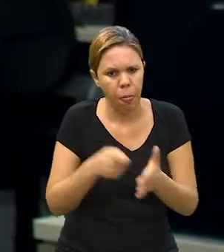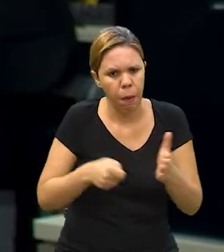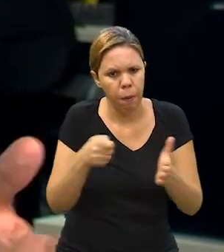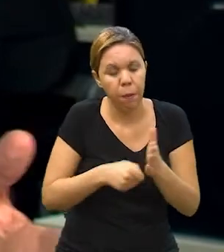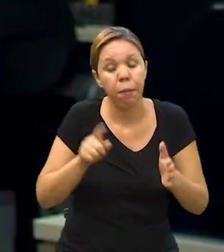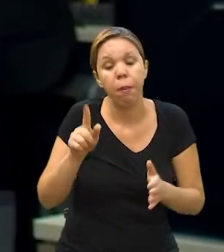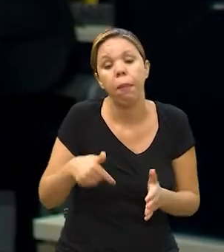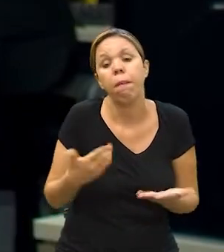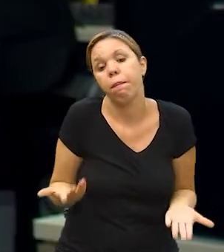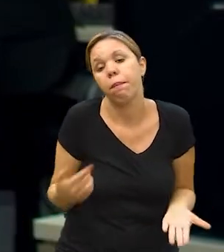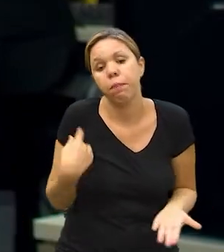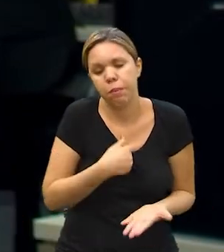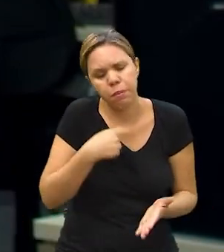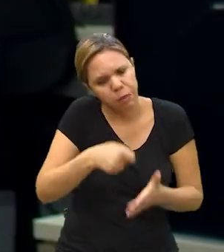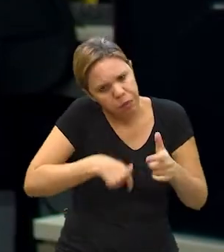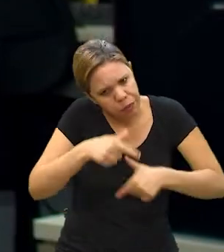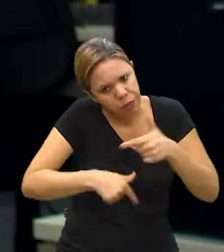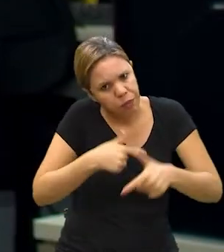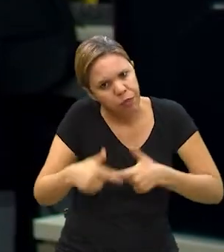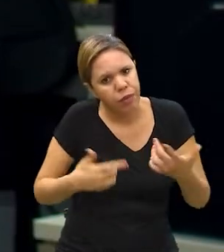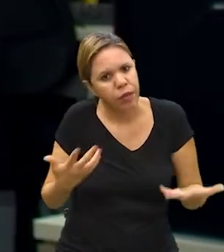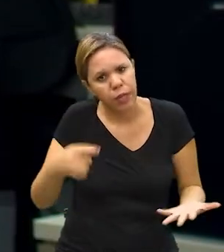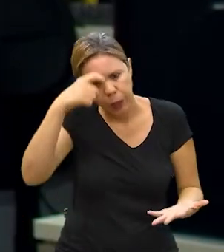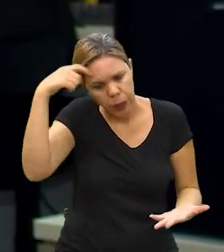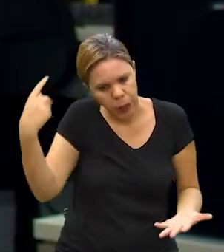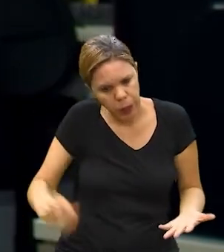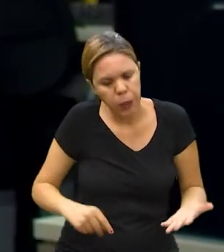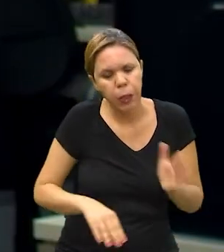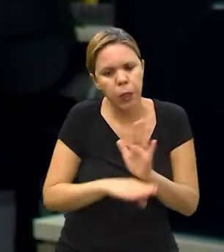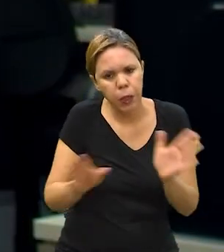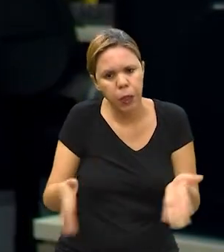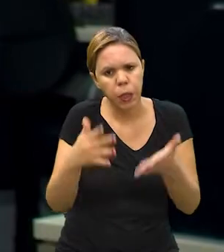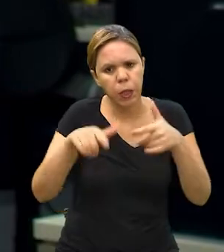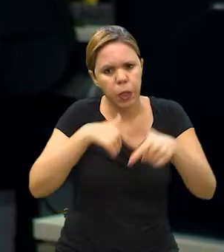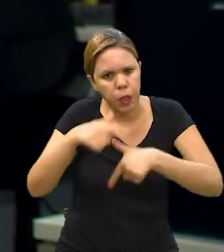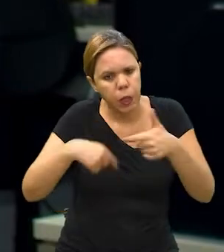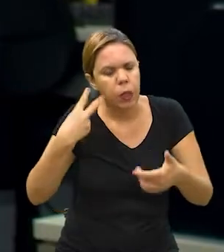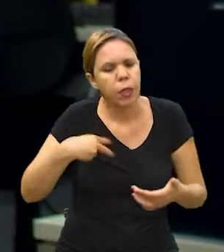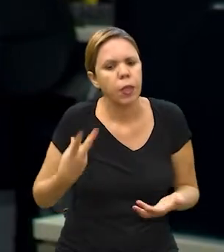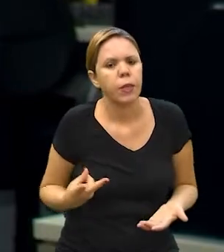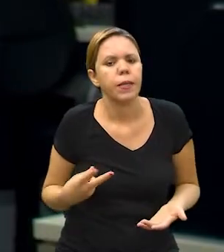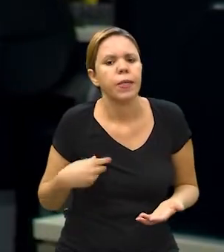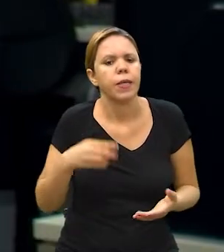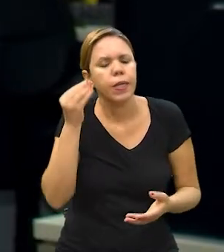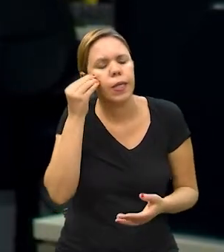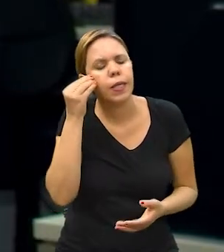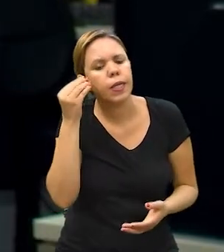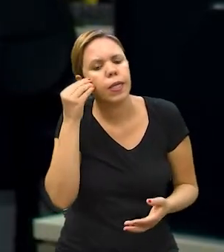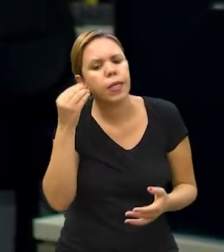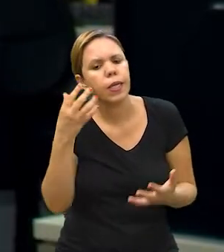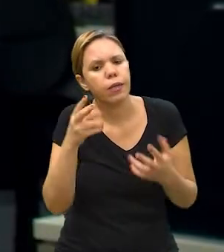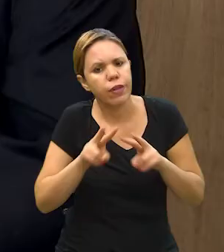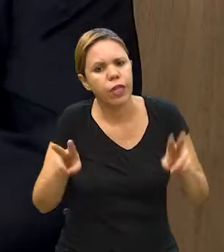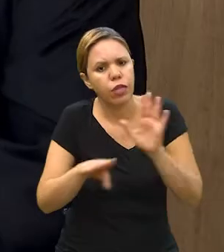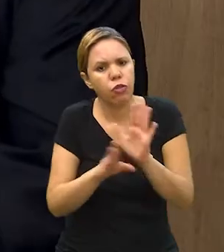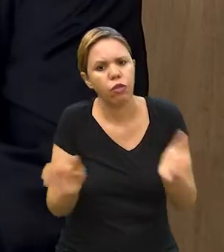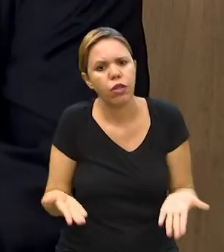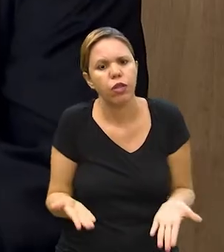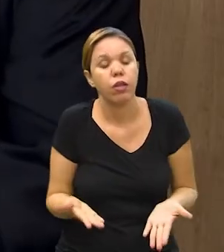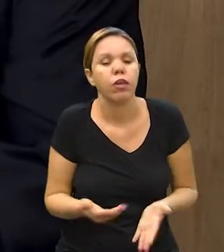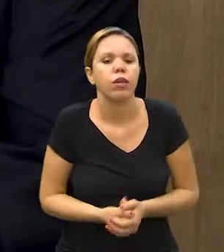essa questão. Enfim, nós estamos trabalhando na medida do que nosso mandato nos permite para tentar viabilizar essa questão.